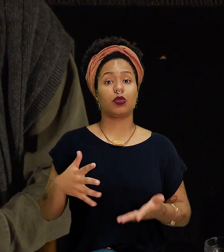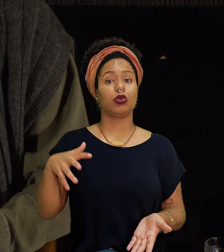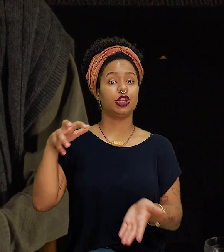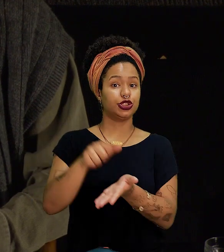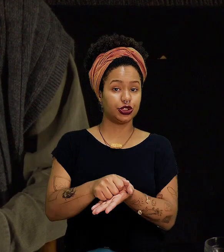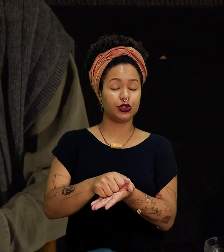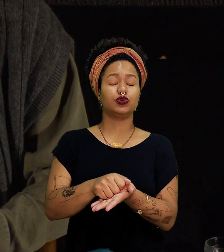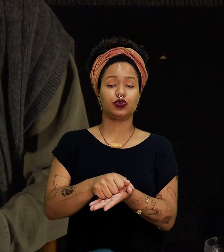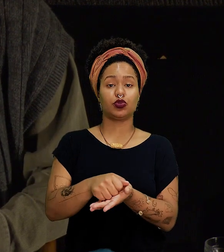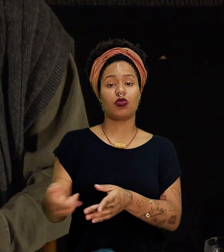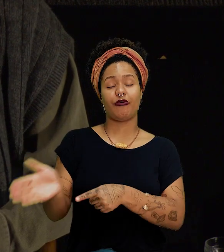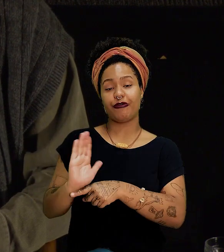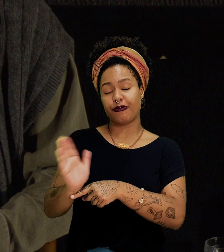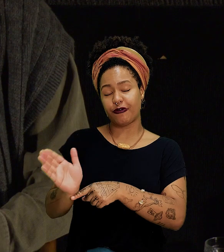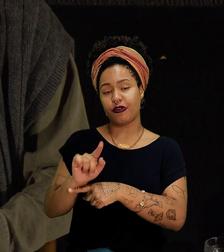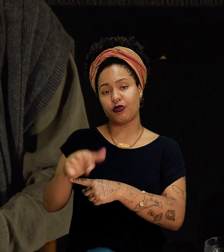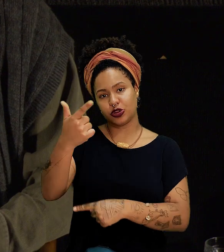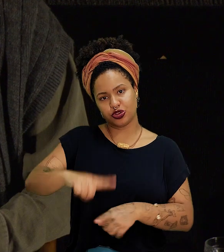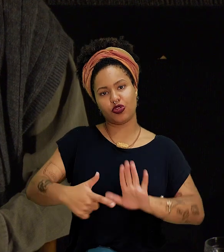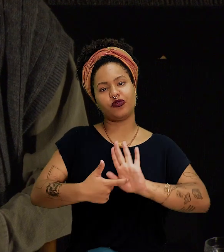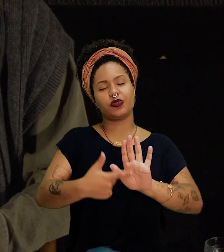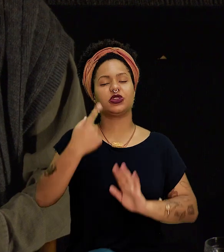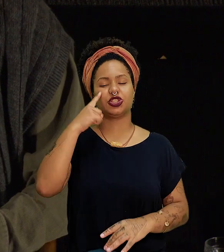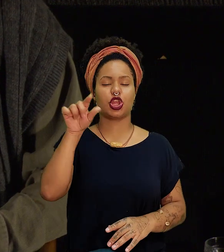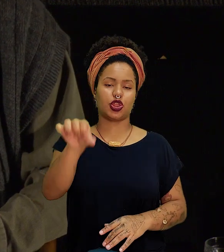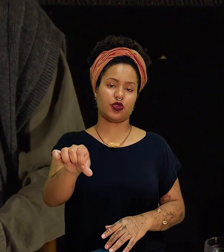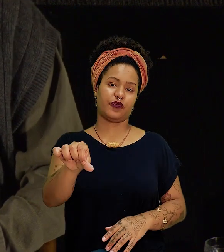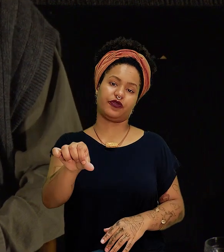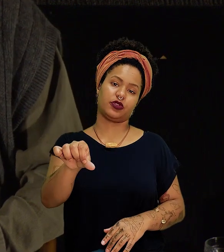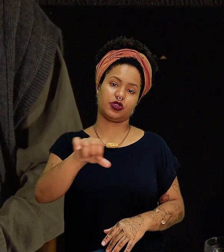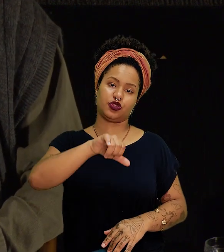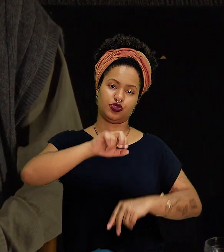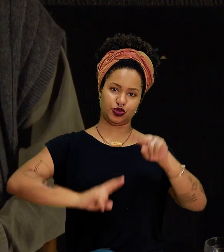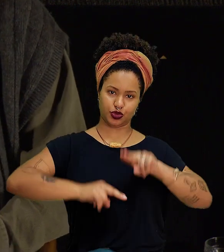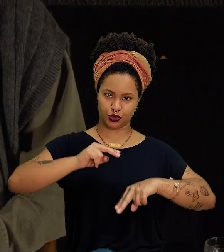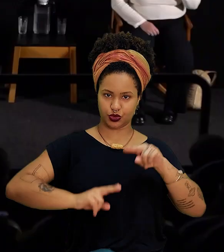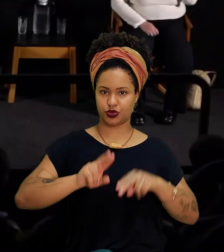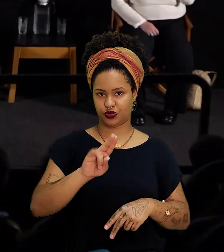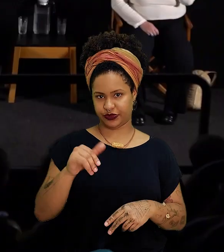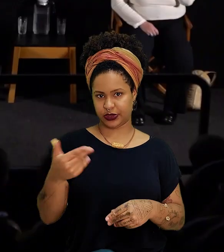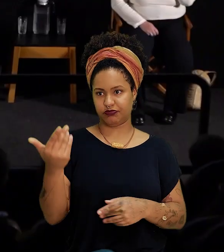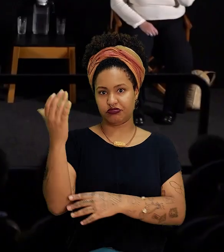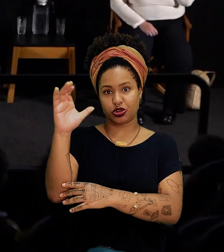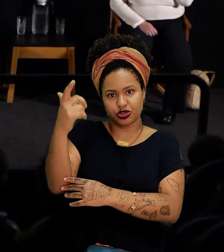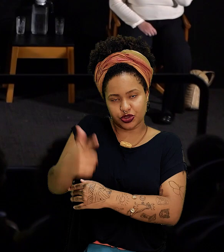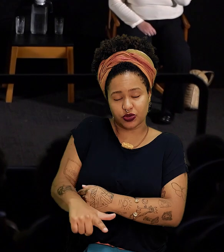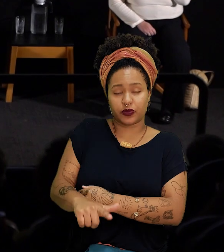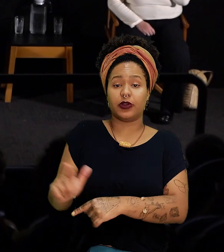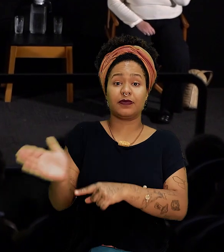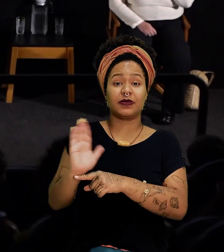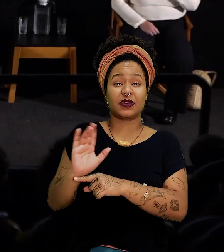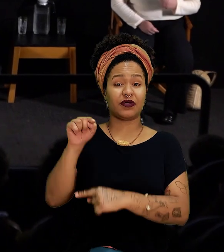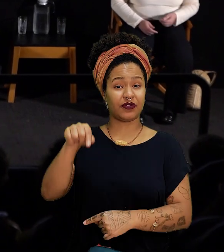um registro. Esse filme vai passar novamente no dia 9 de junho. E ele foi